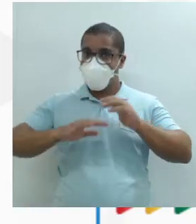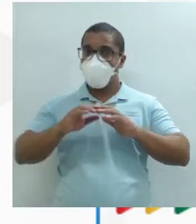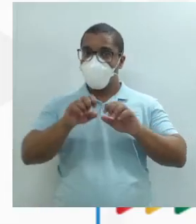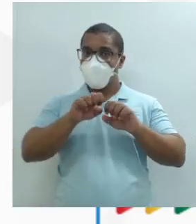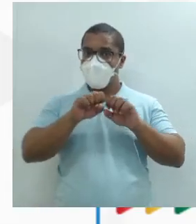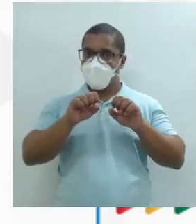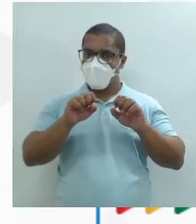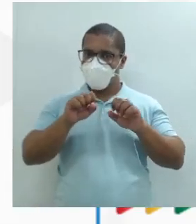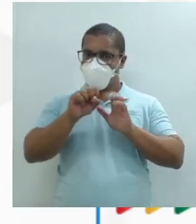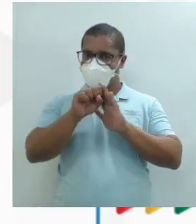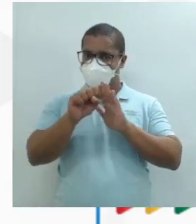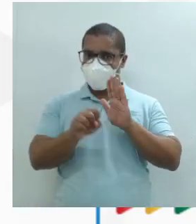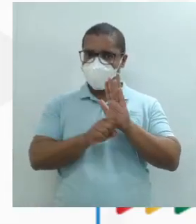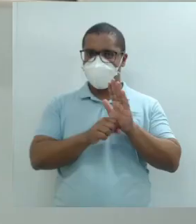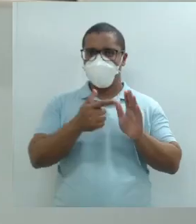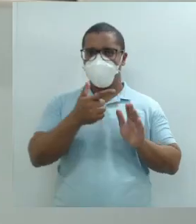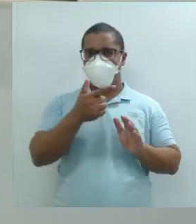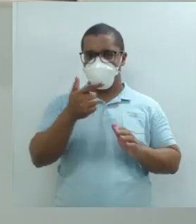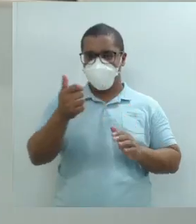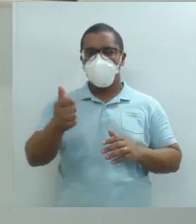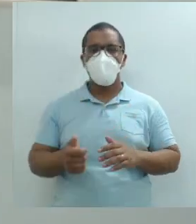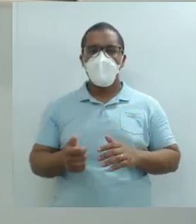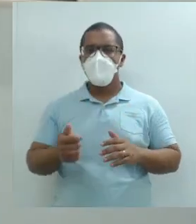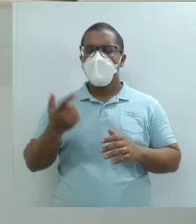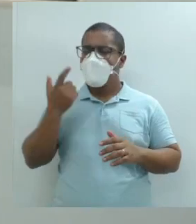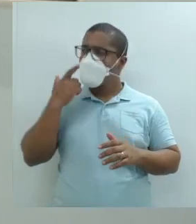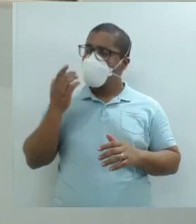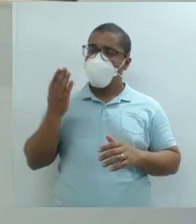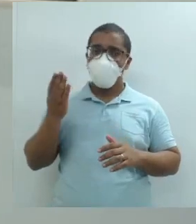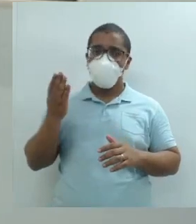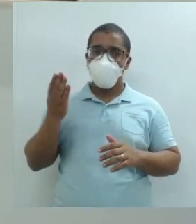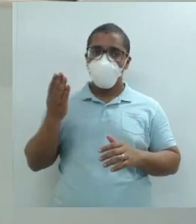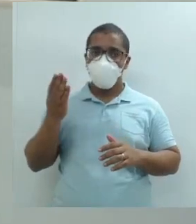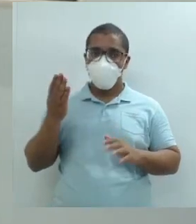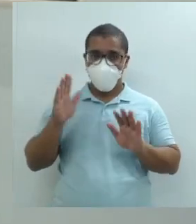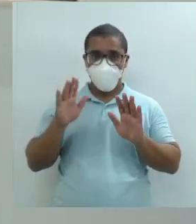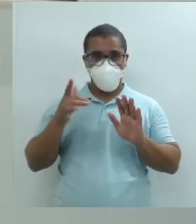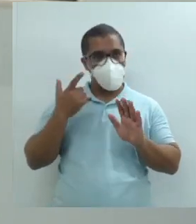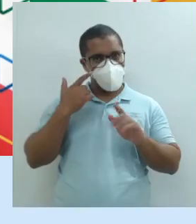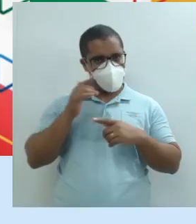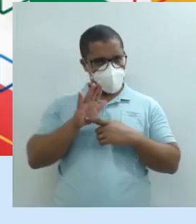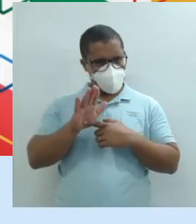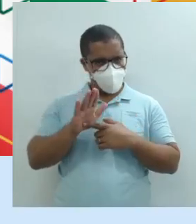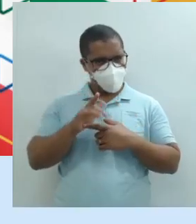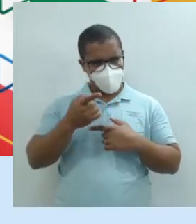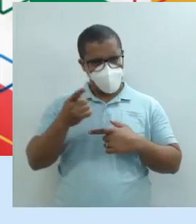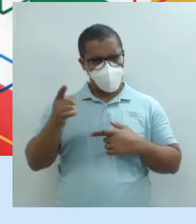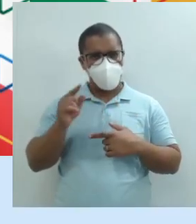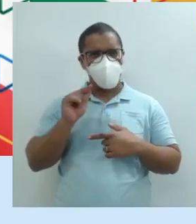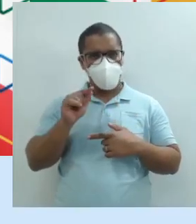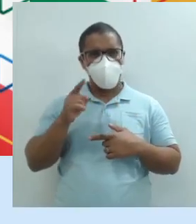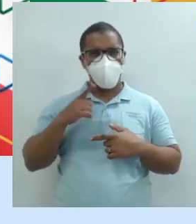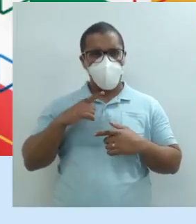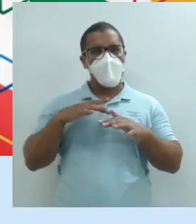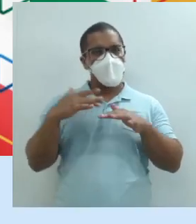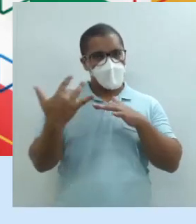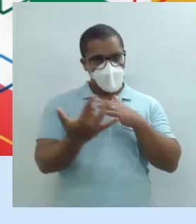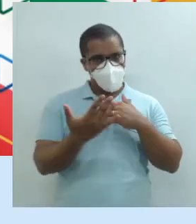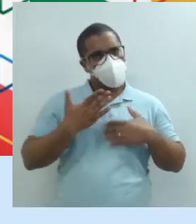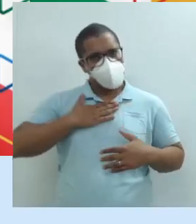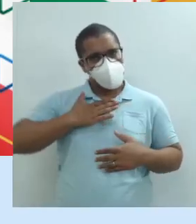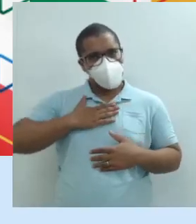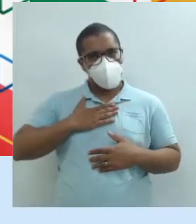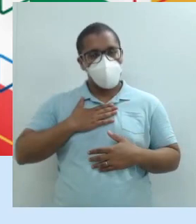Slide na tela. Massa. Simbora. Deixa eu mostrar a vocês. Esse aqui são as minhas redes